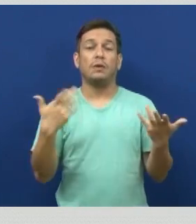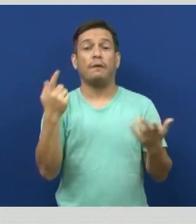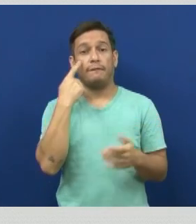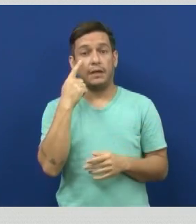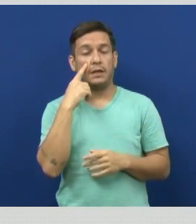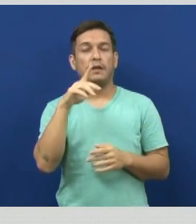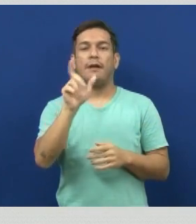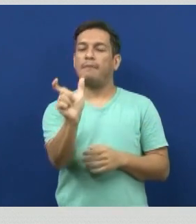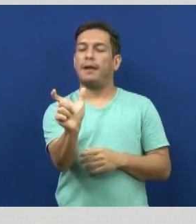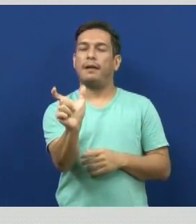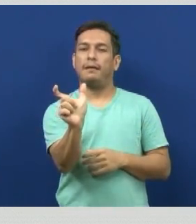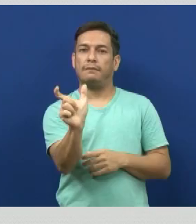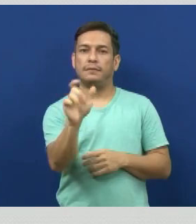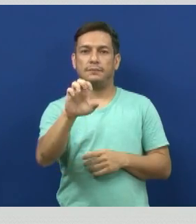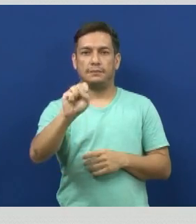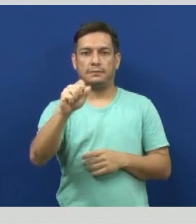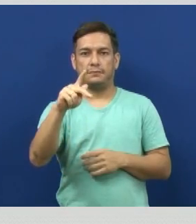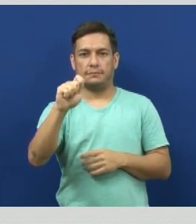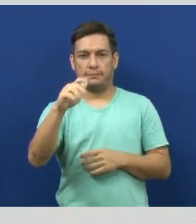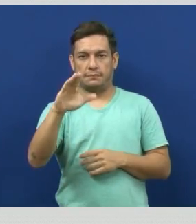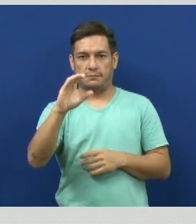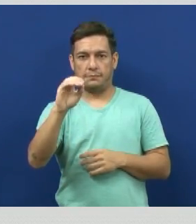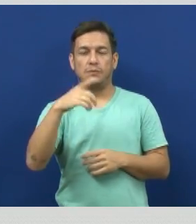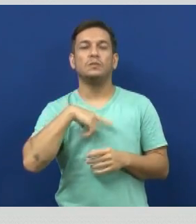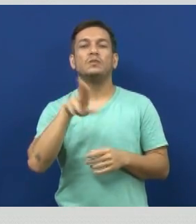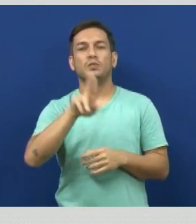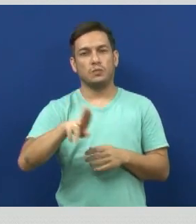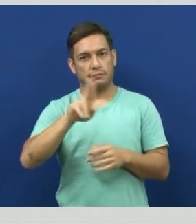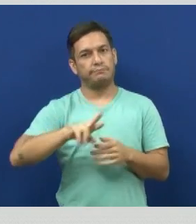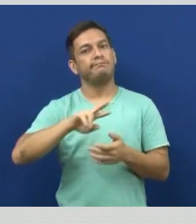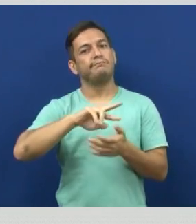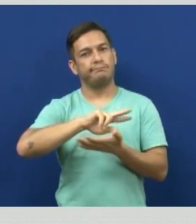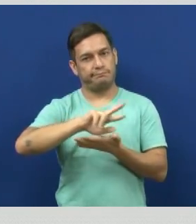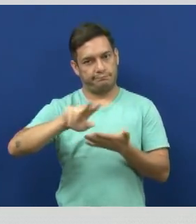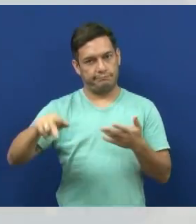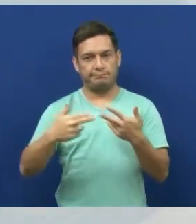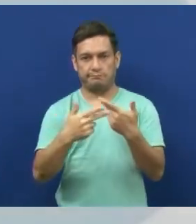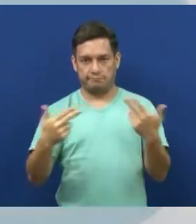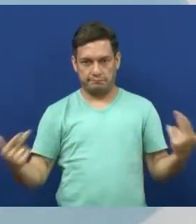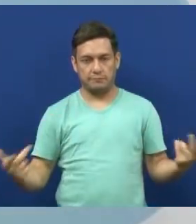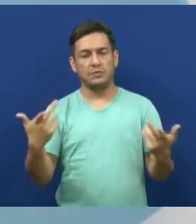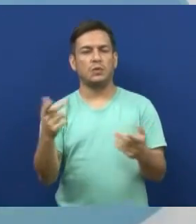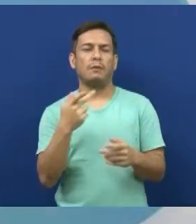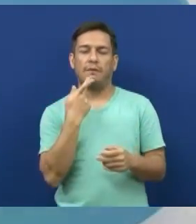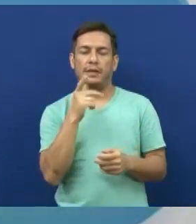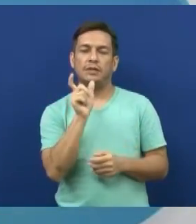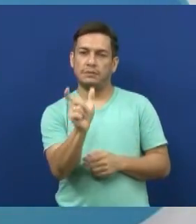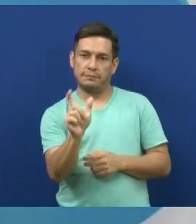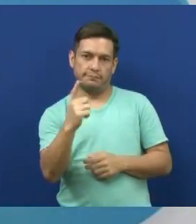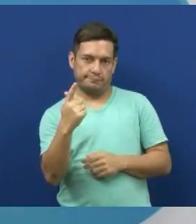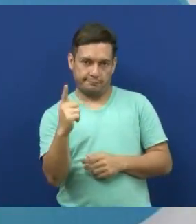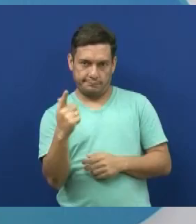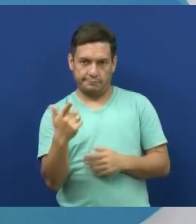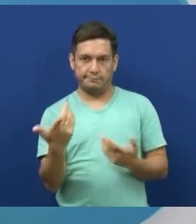espaço, a palavra em si, nós utilizamos para várias coisas, não só para falar de termos